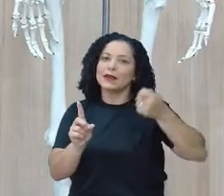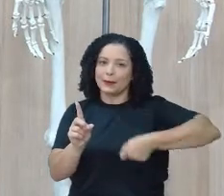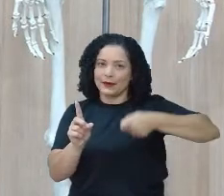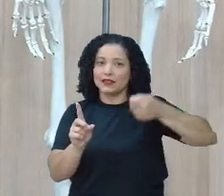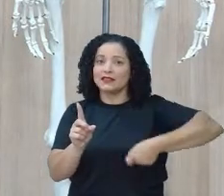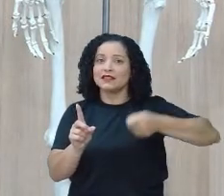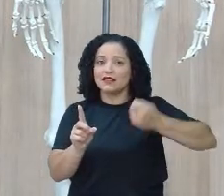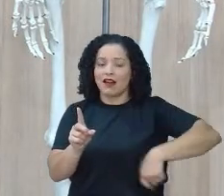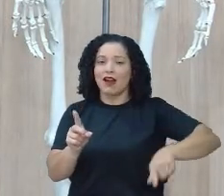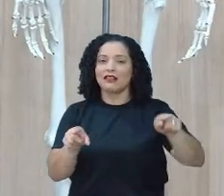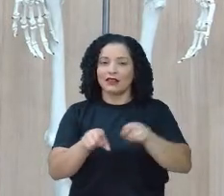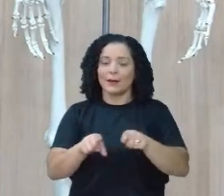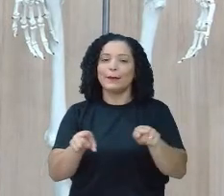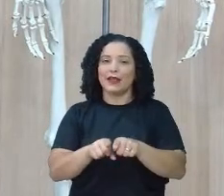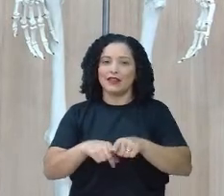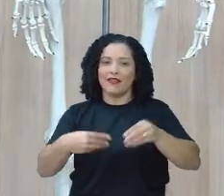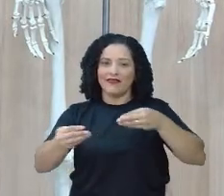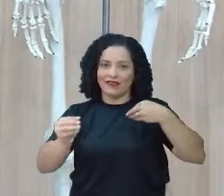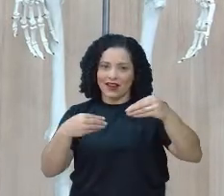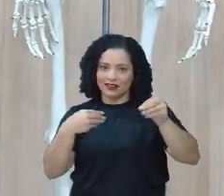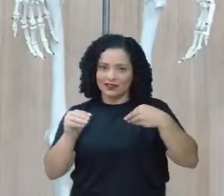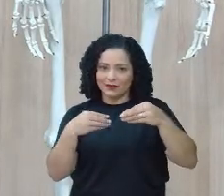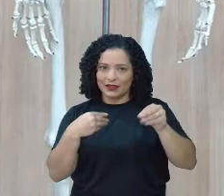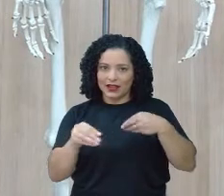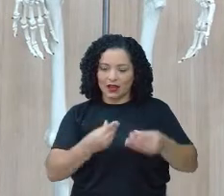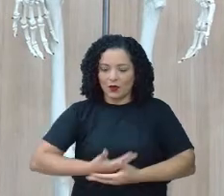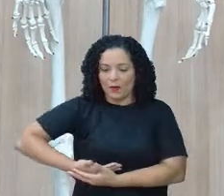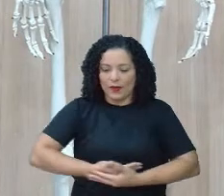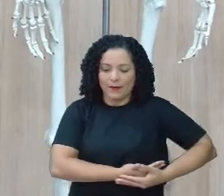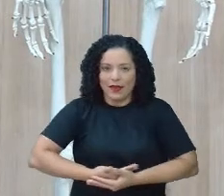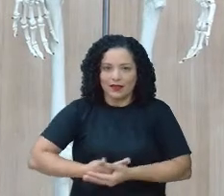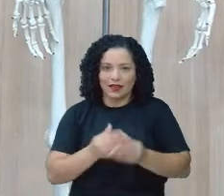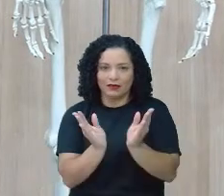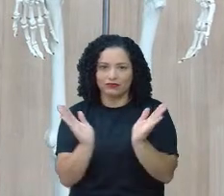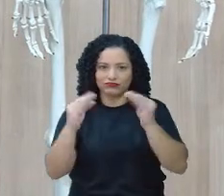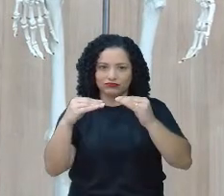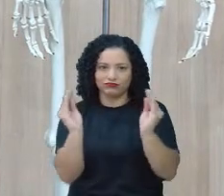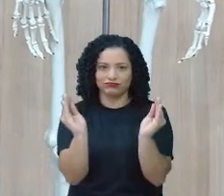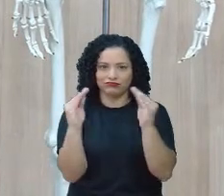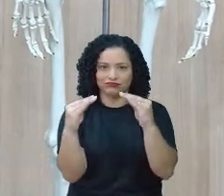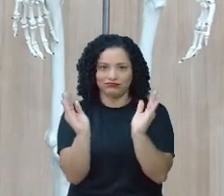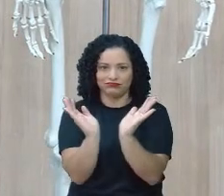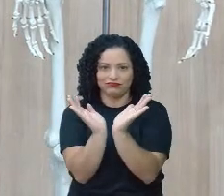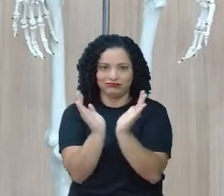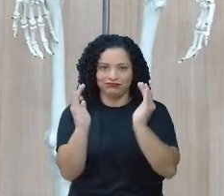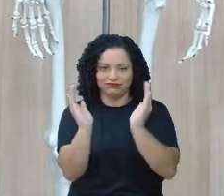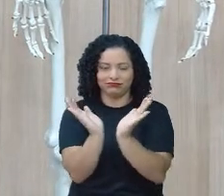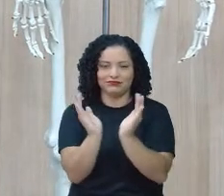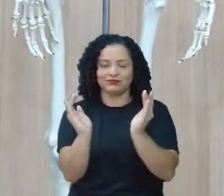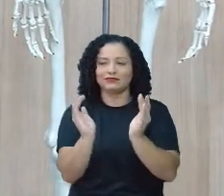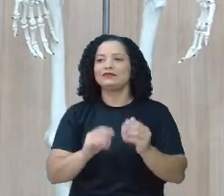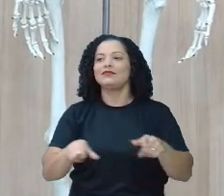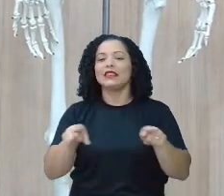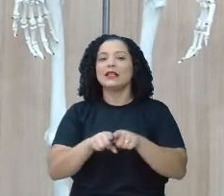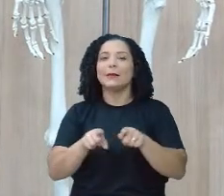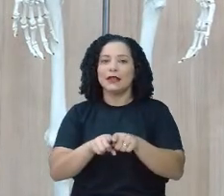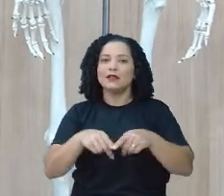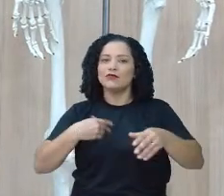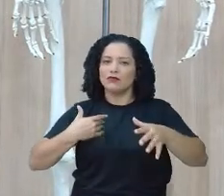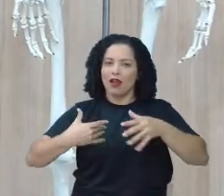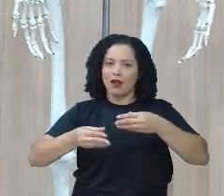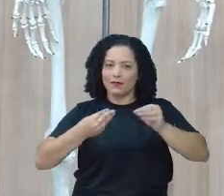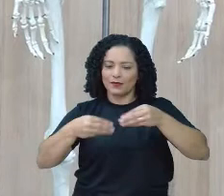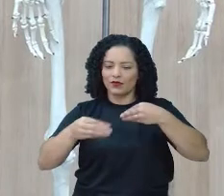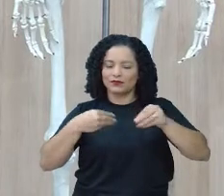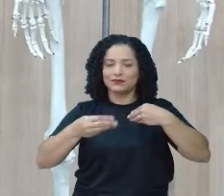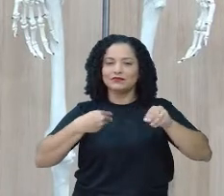preciso também que tivesse, além de flexibilidade, que pudesse fazer alguns ajustes, como se fossem articulações. Por isso que também ele